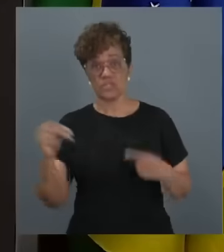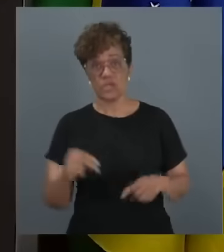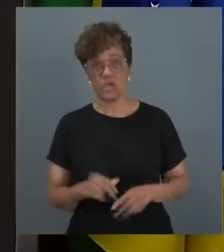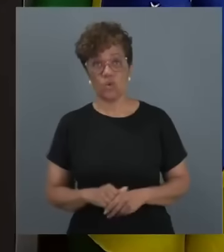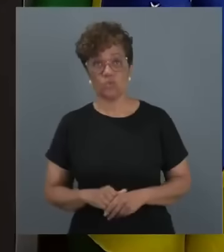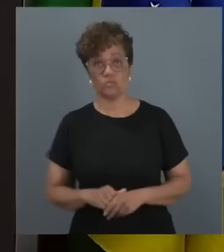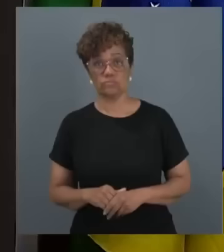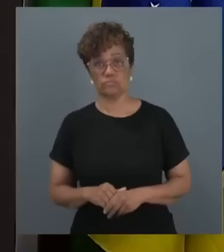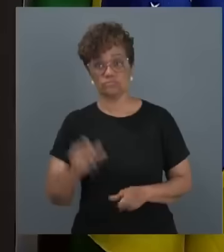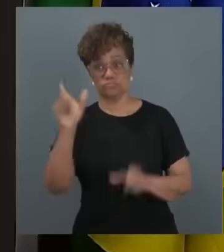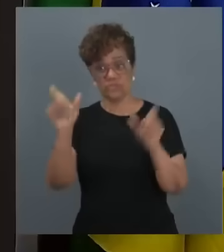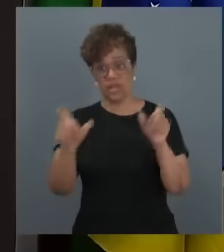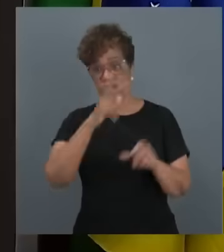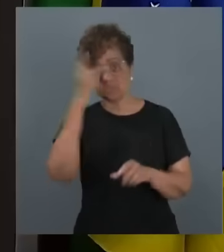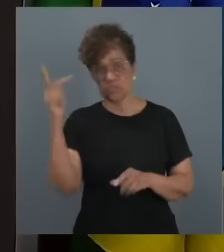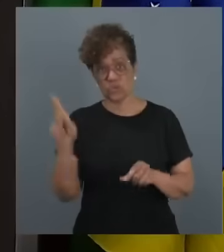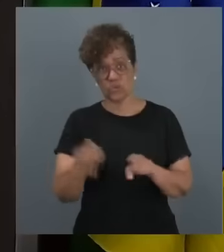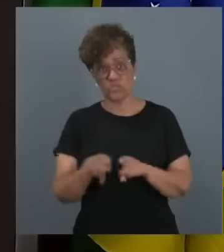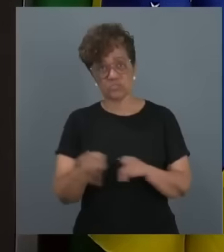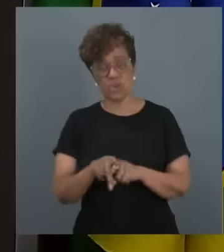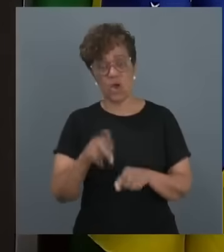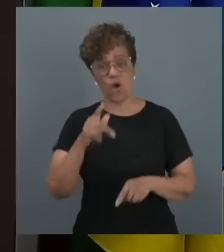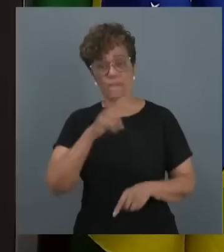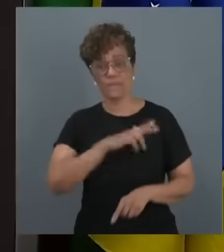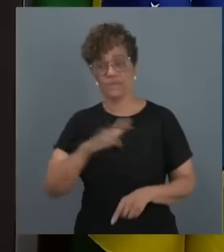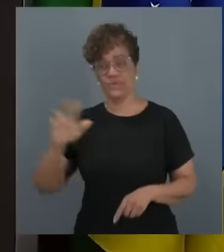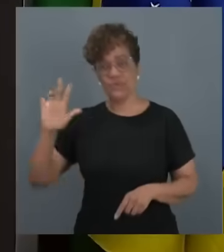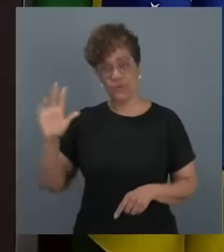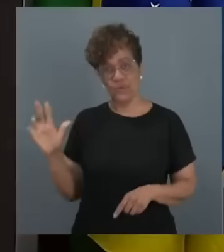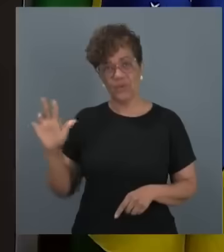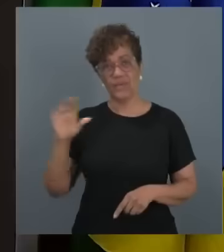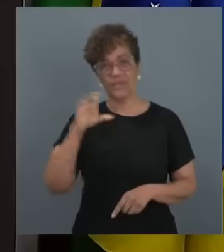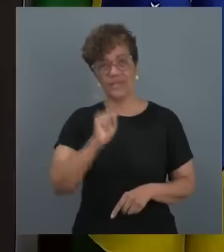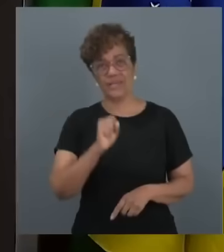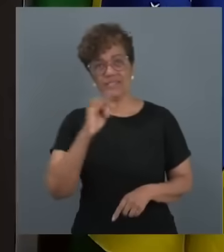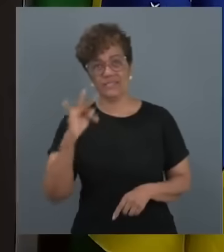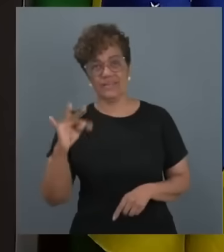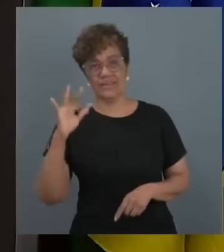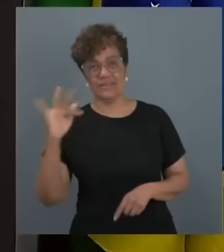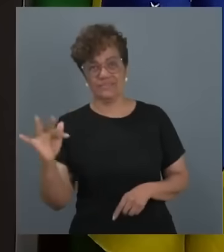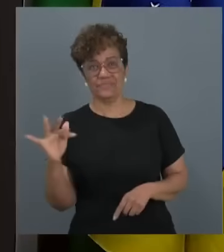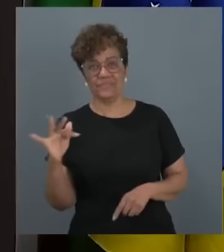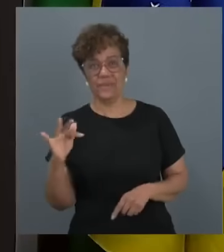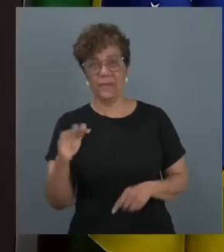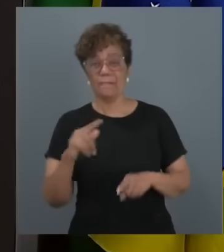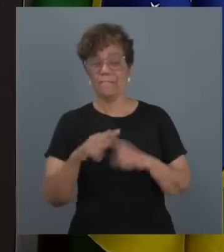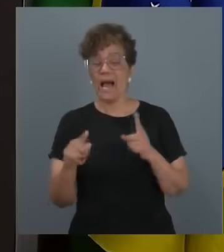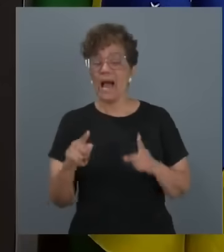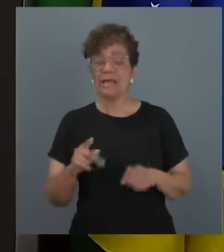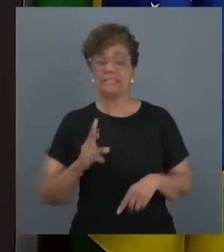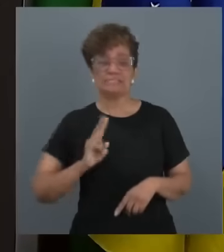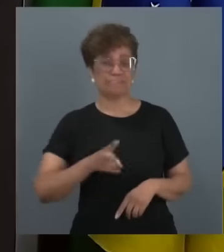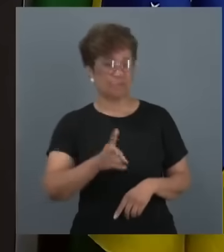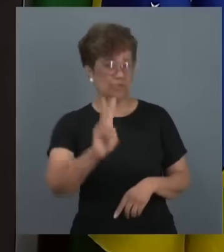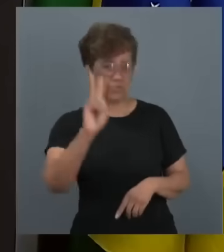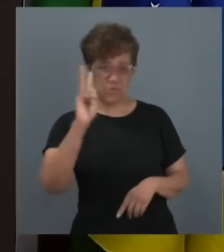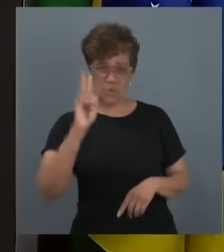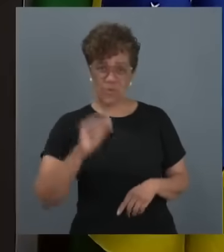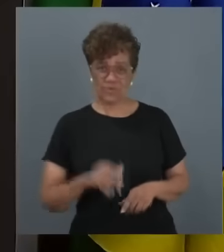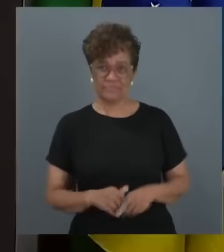os candidatos do regime Lula e STF. Mas nada como um dia atrás do outro.